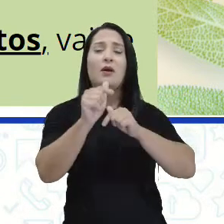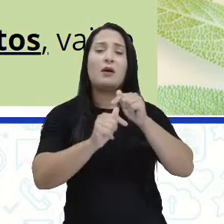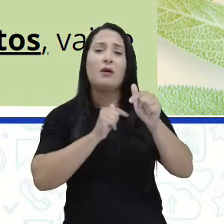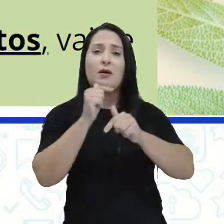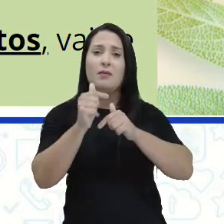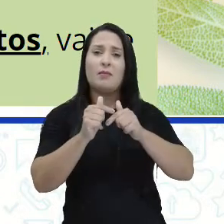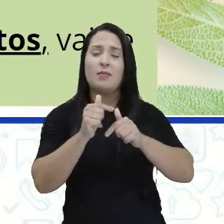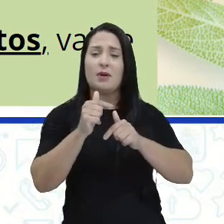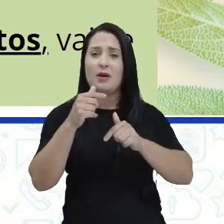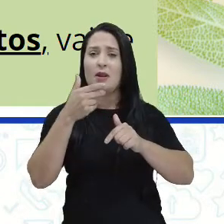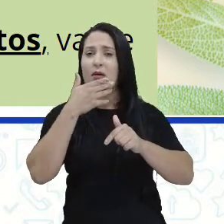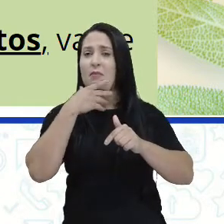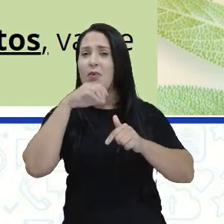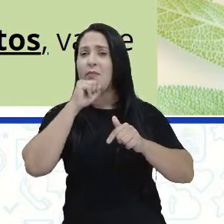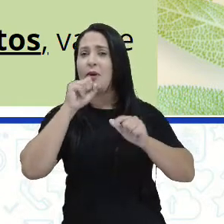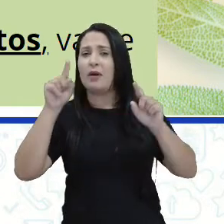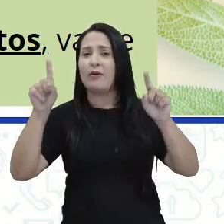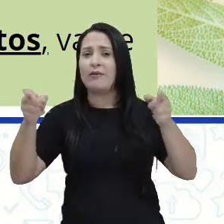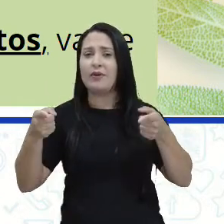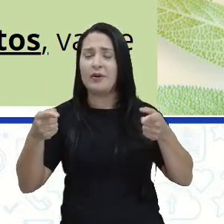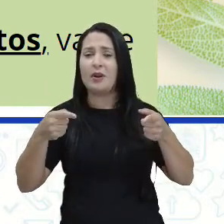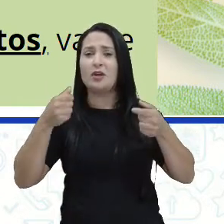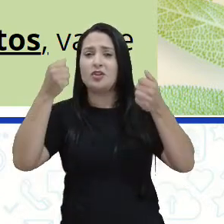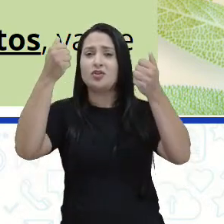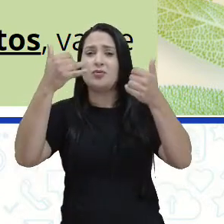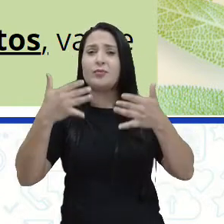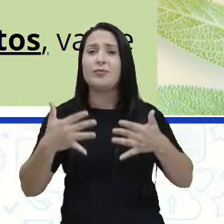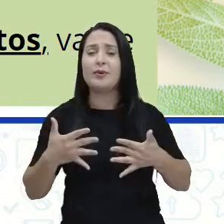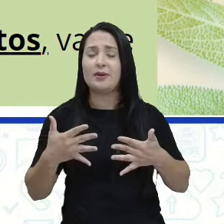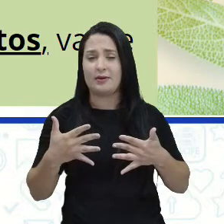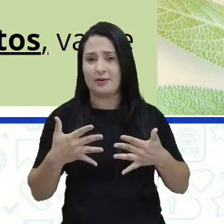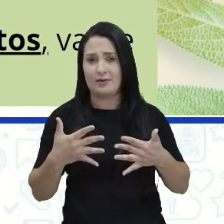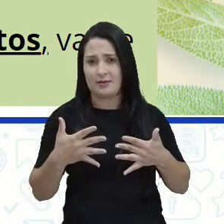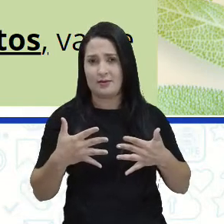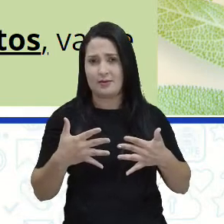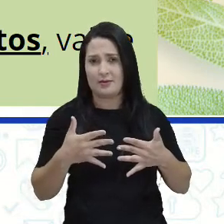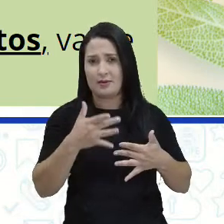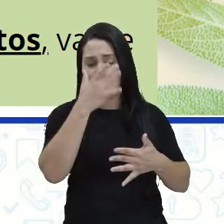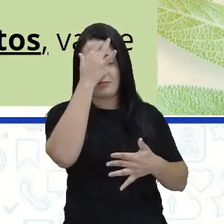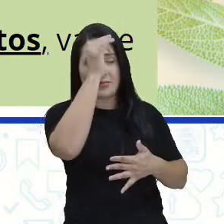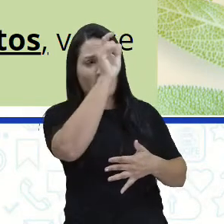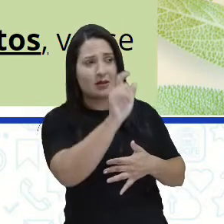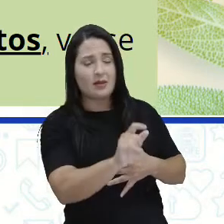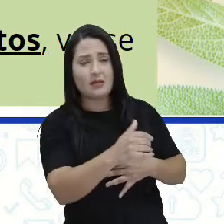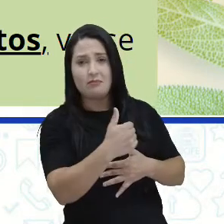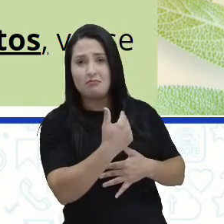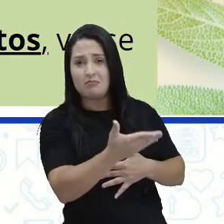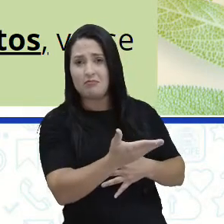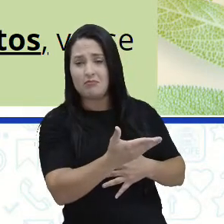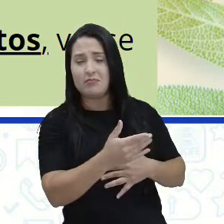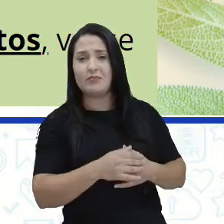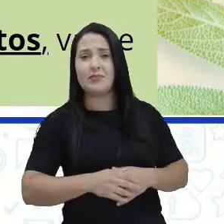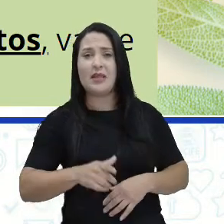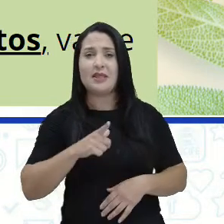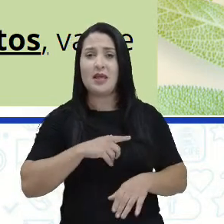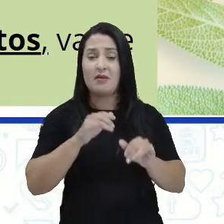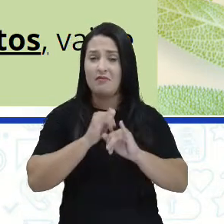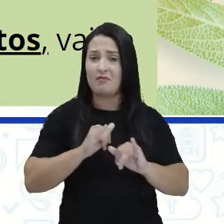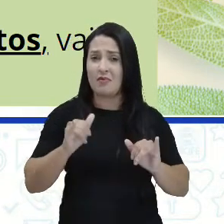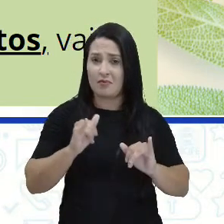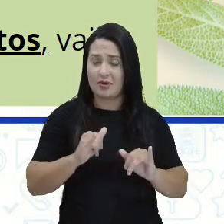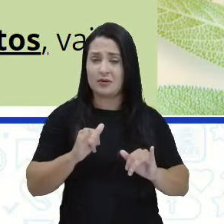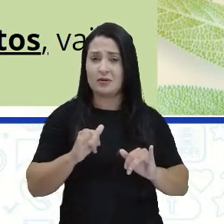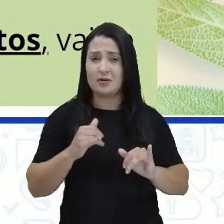entre vírgulas, ela serve para explicar o sujeito. Ela está dando informações extras sobre o